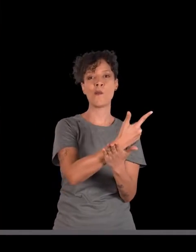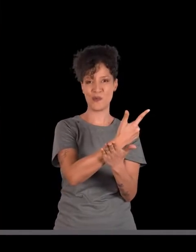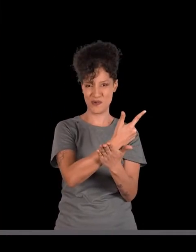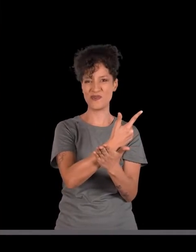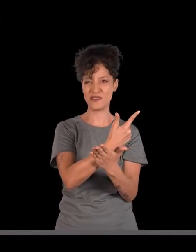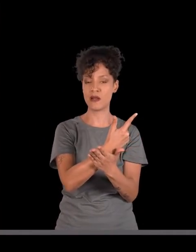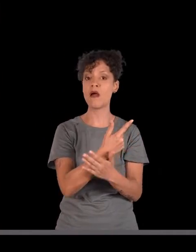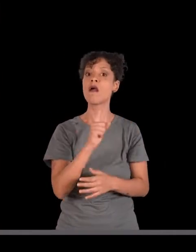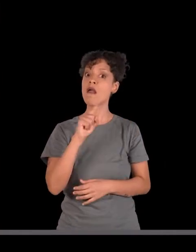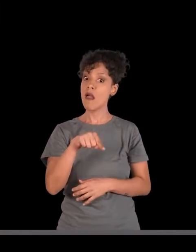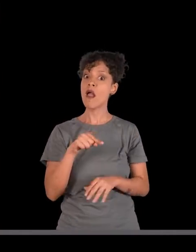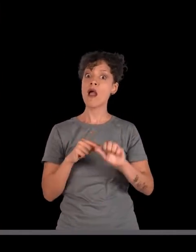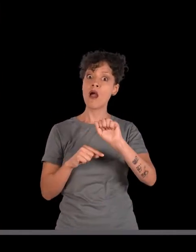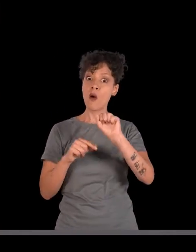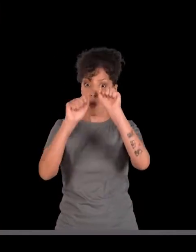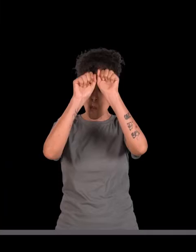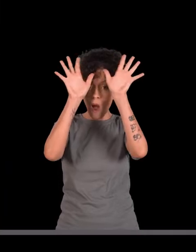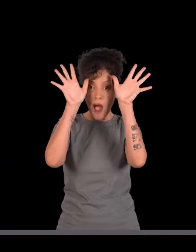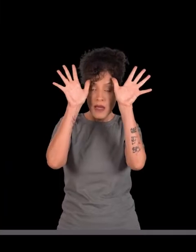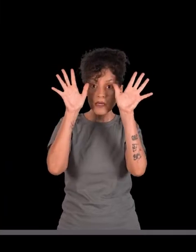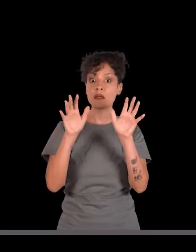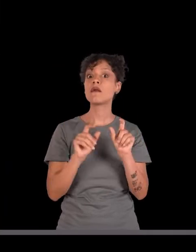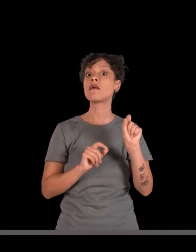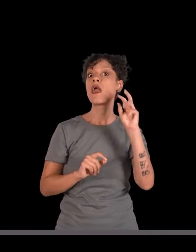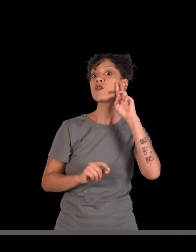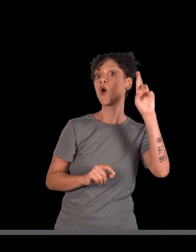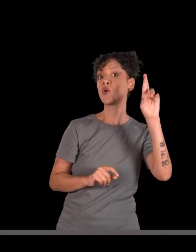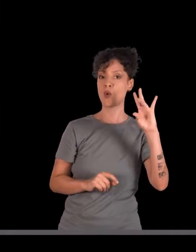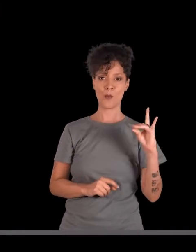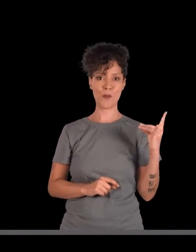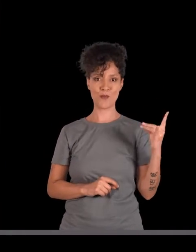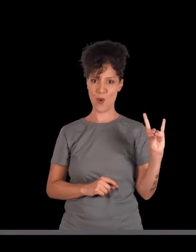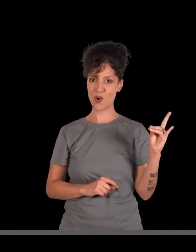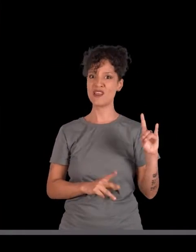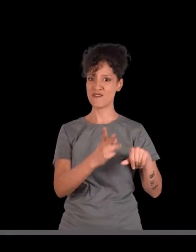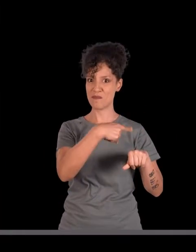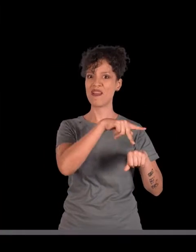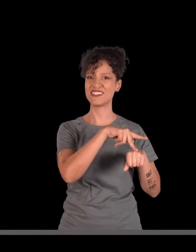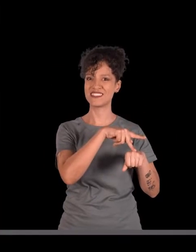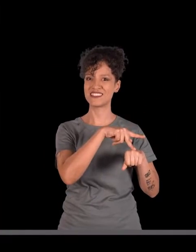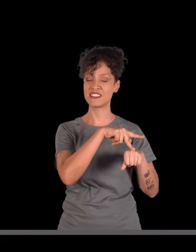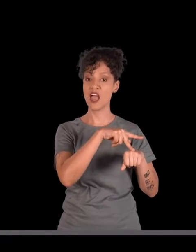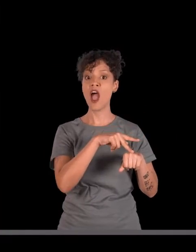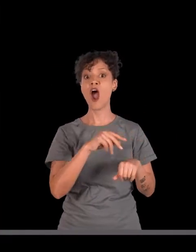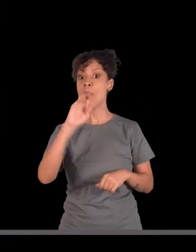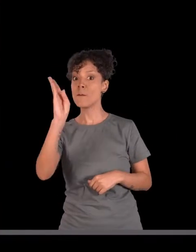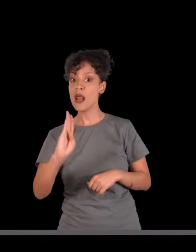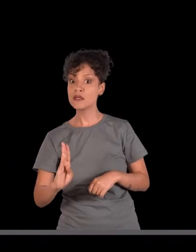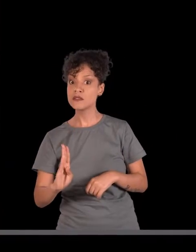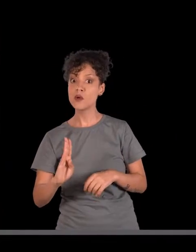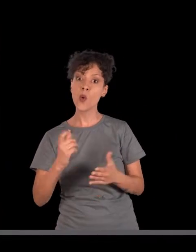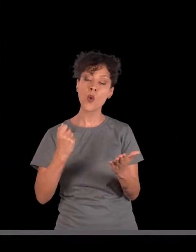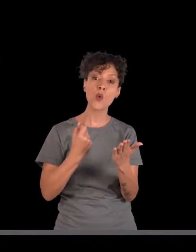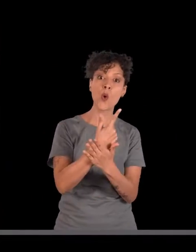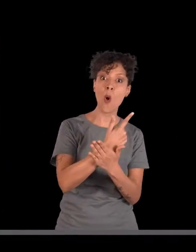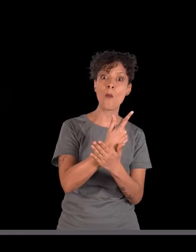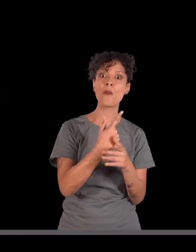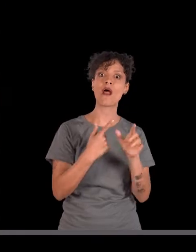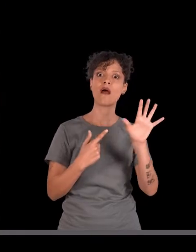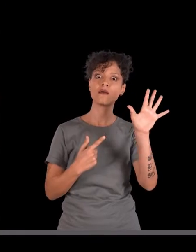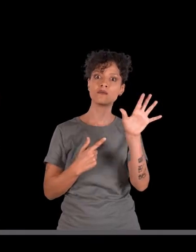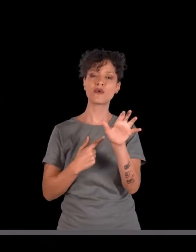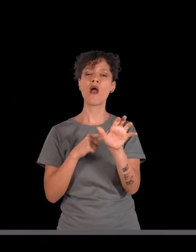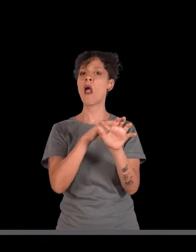O Acre era um território que pertencia à Bolívia. O que vai acontecer? O Brasil compra esse território